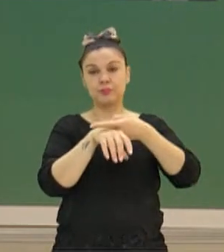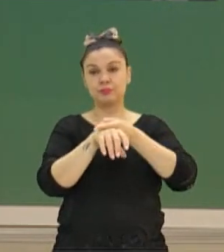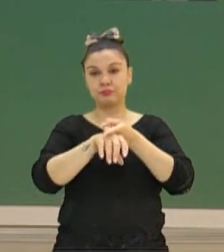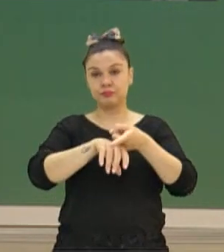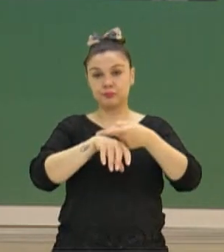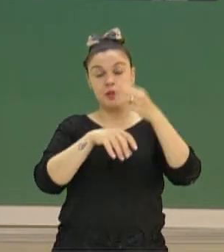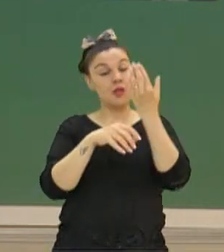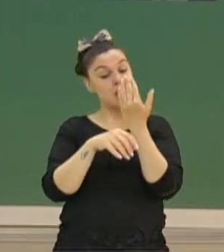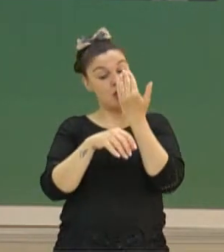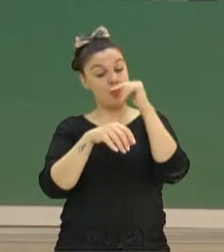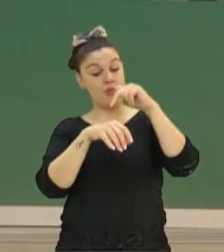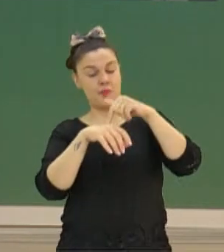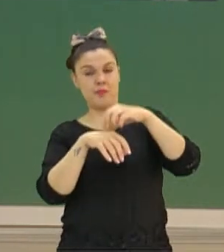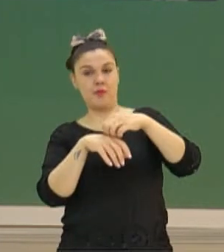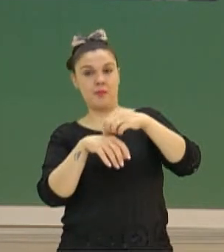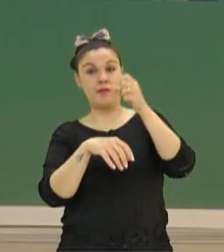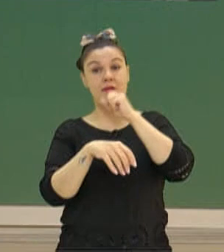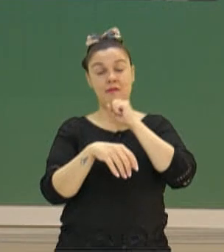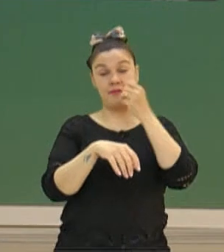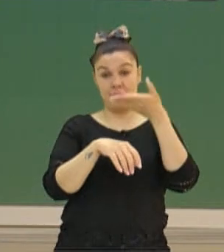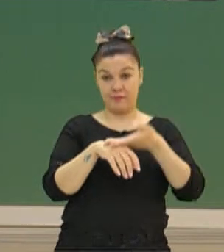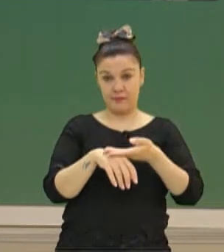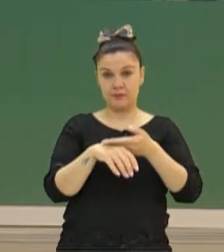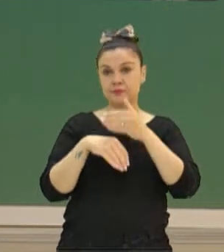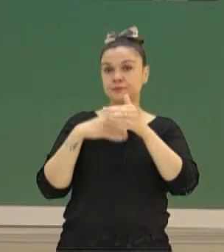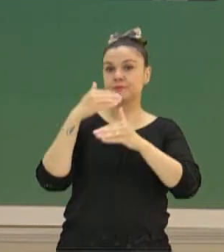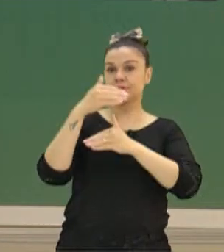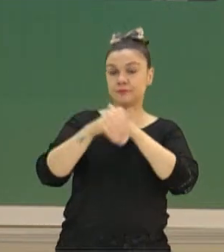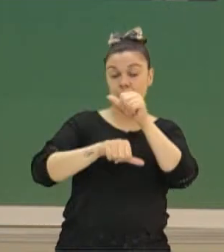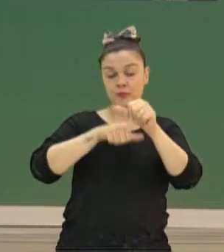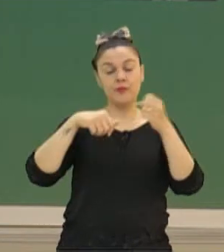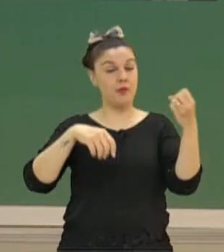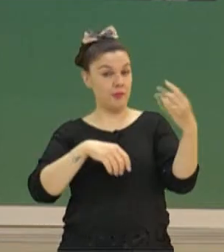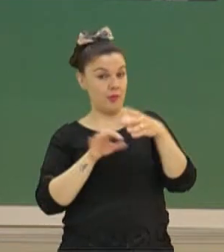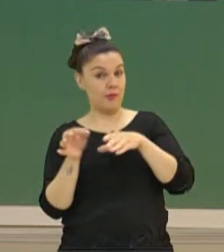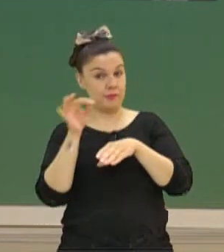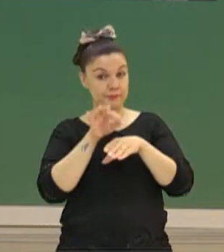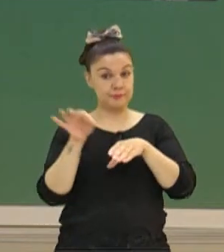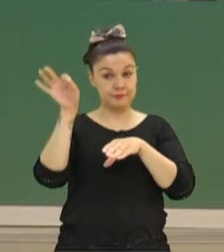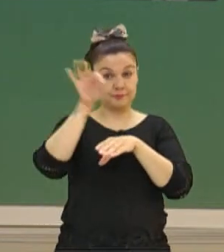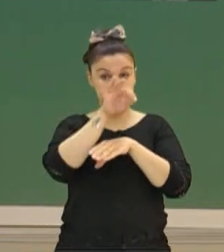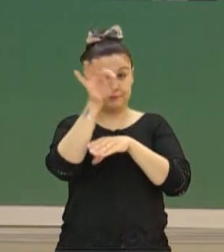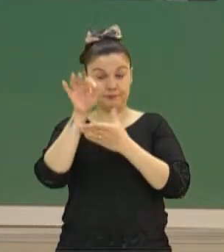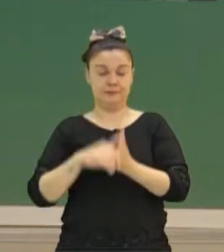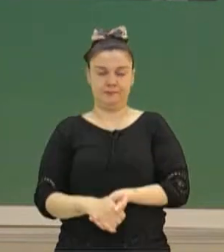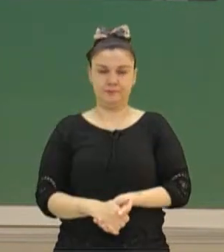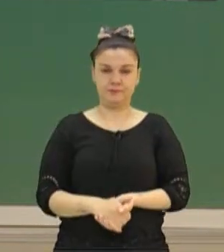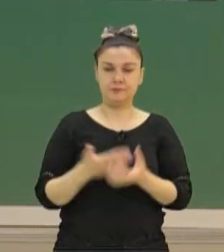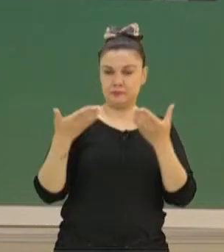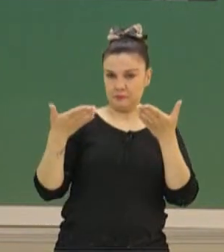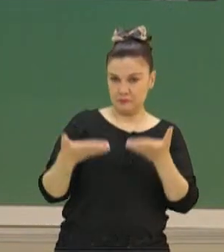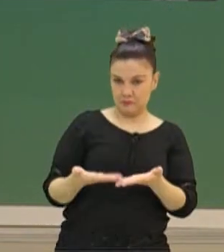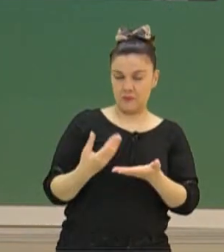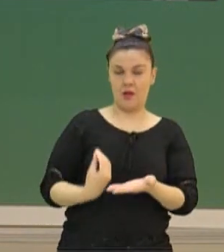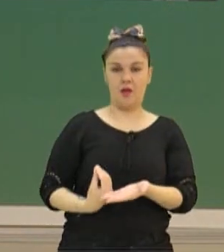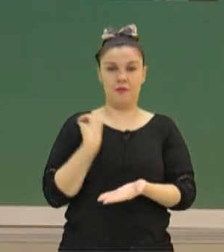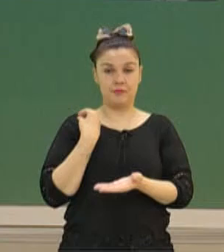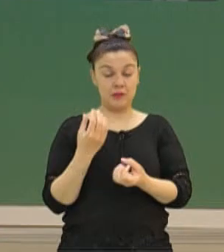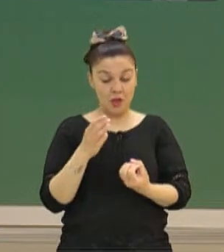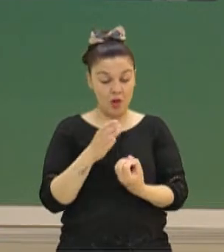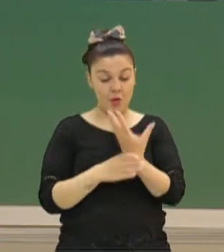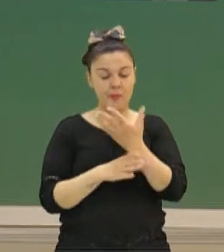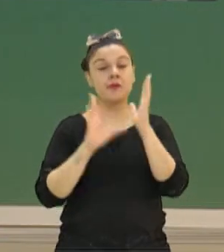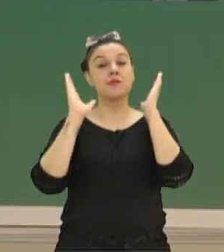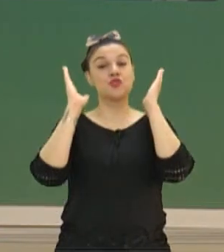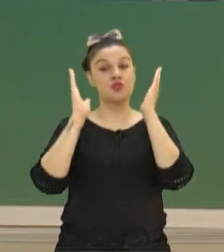se alimentavam da carne. Com o passar do tempo, elas se tornavam novas moscas. Então, a vida estava surgindo de uma